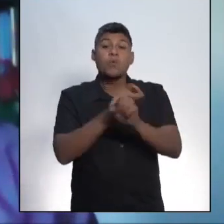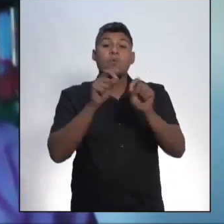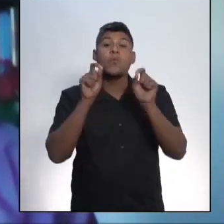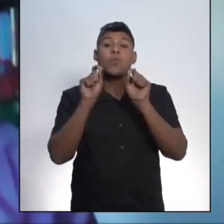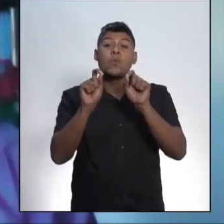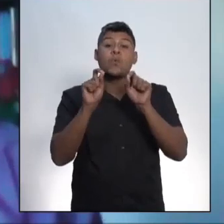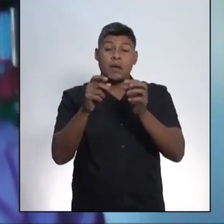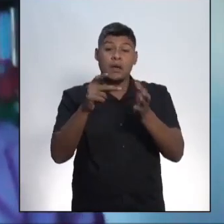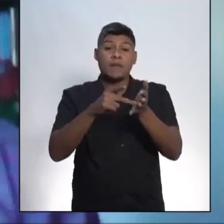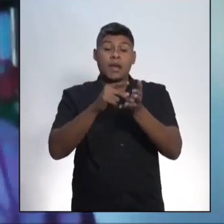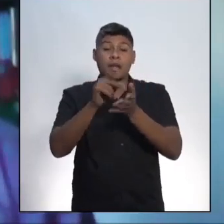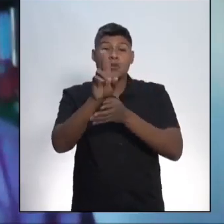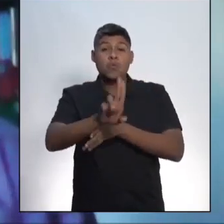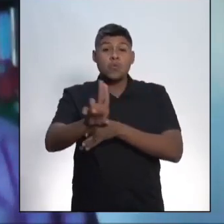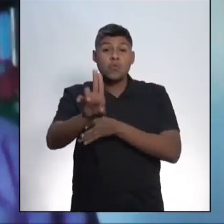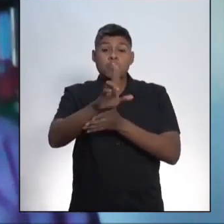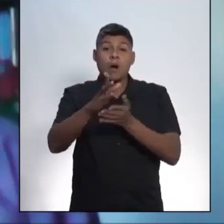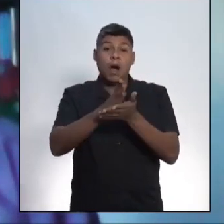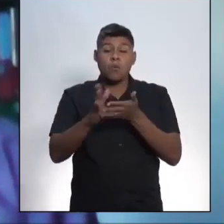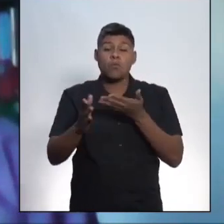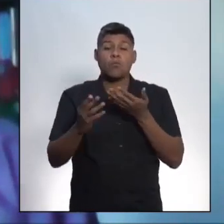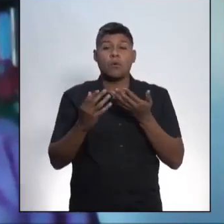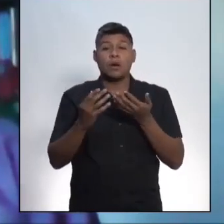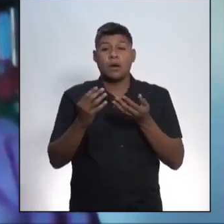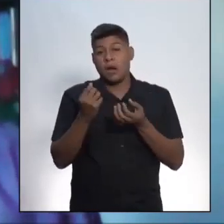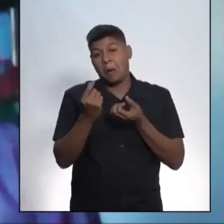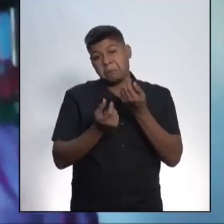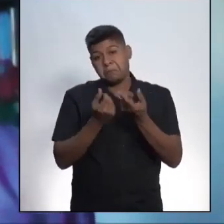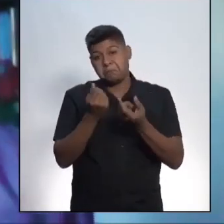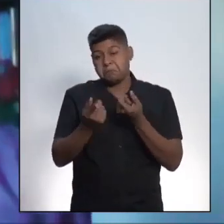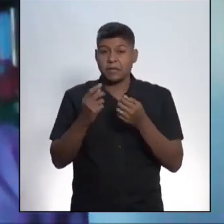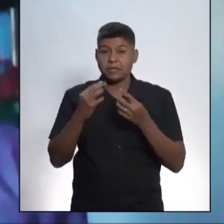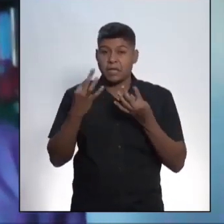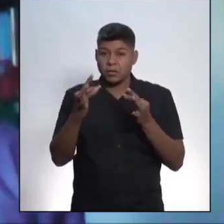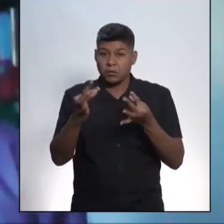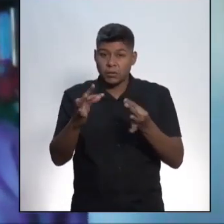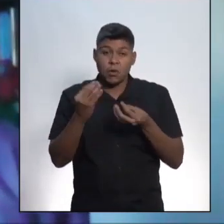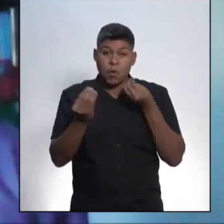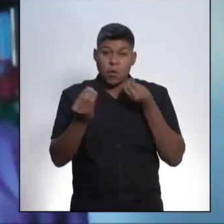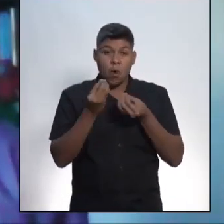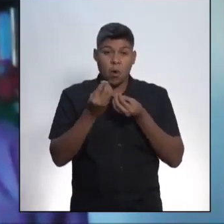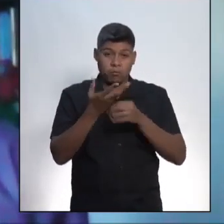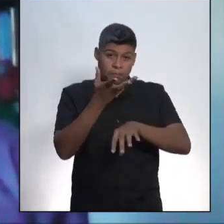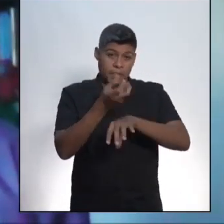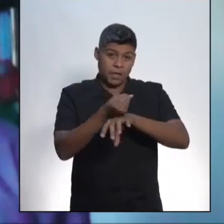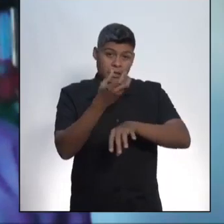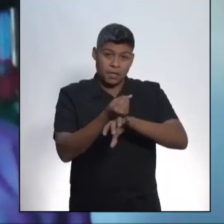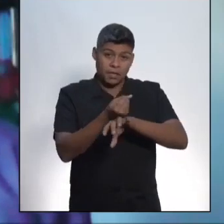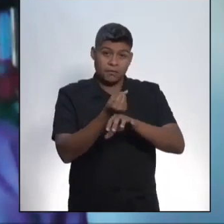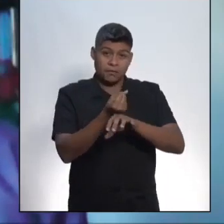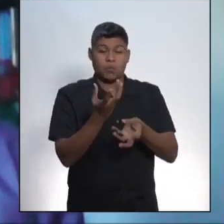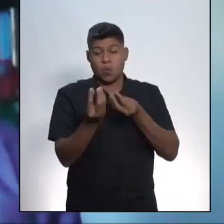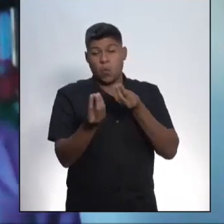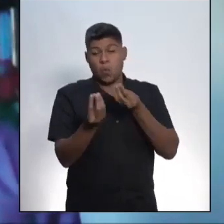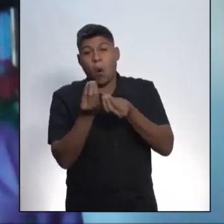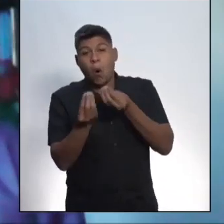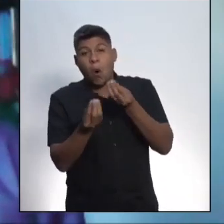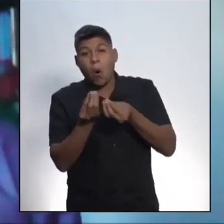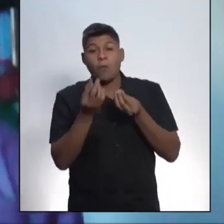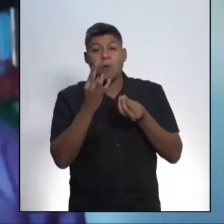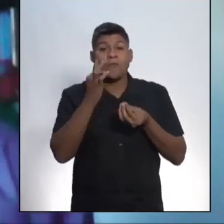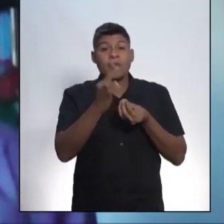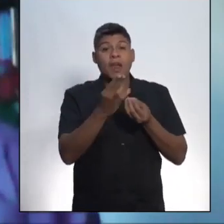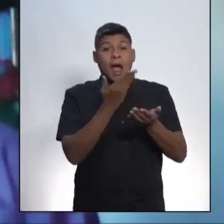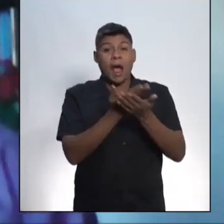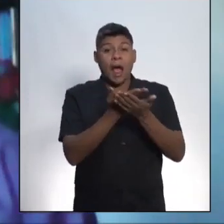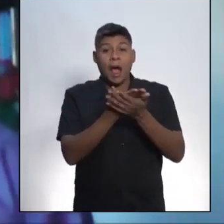na verdade, o uso de algumas tecnologias, como você falou, como acessar o aplicativo, onde ver as aulas